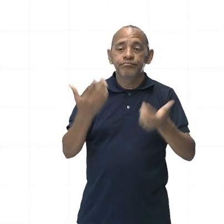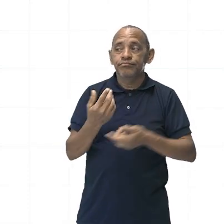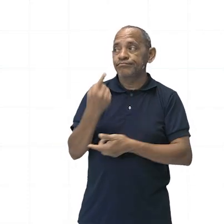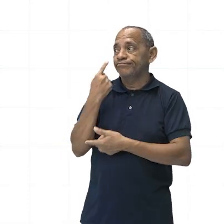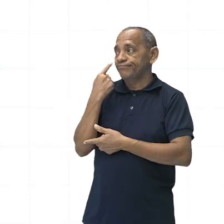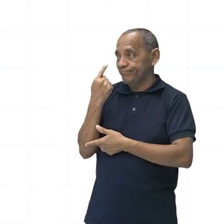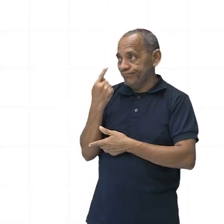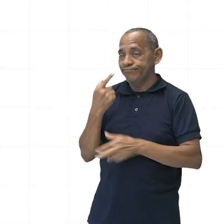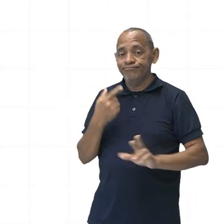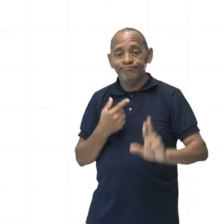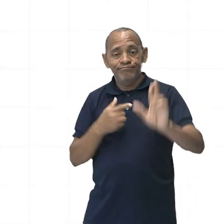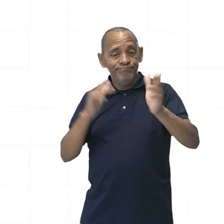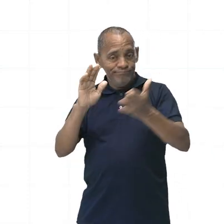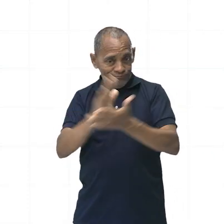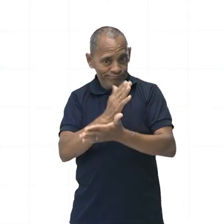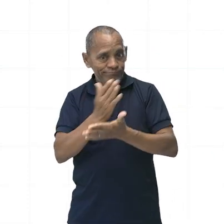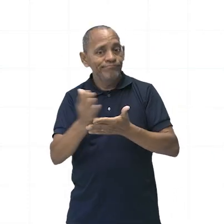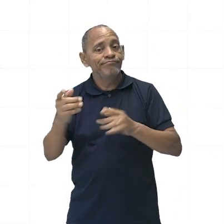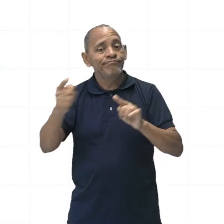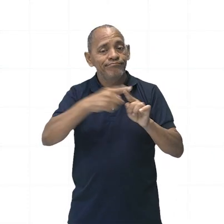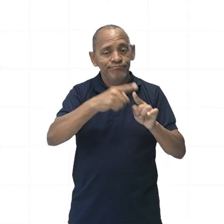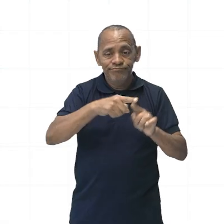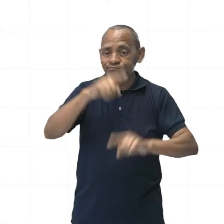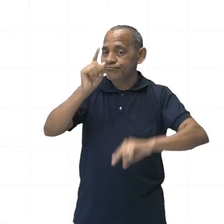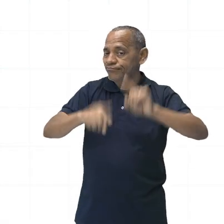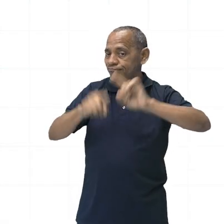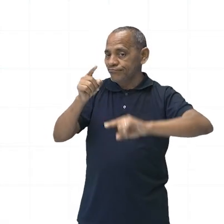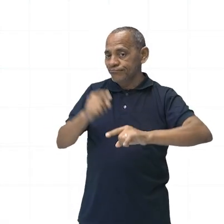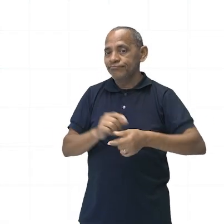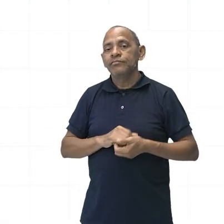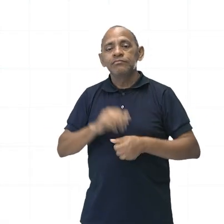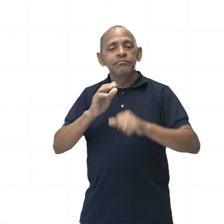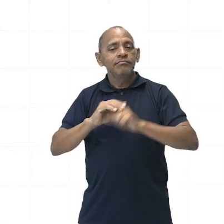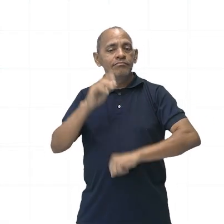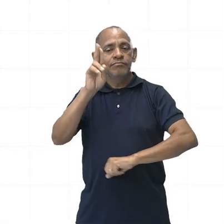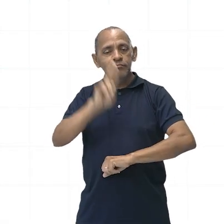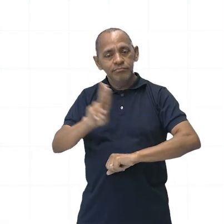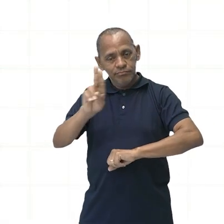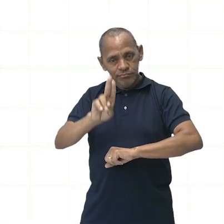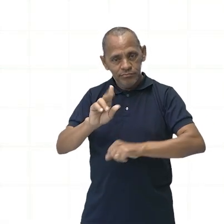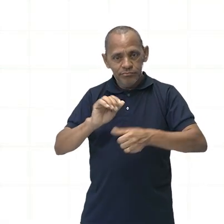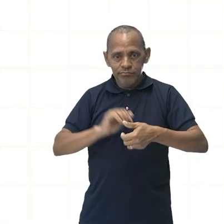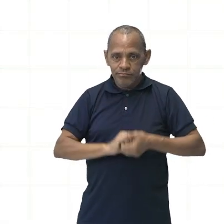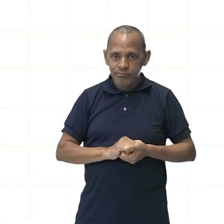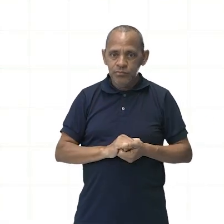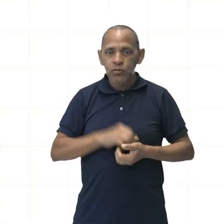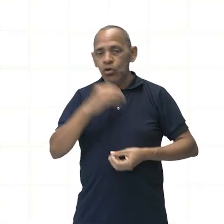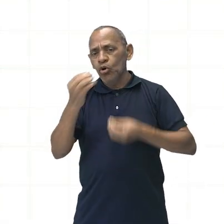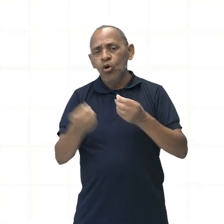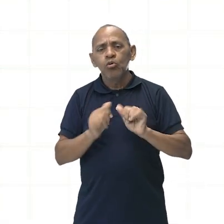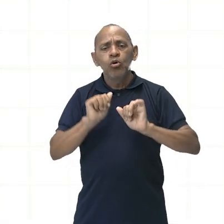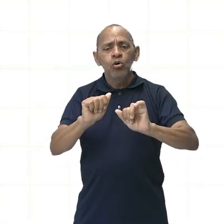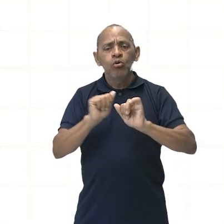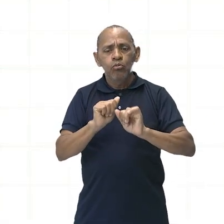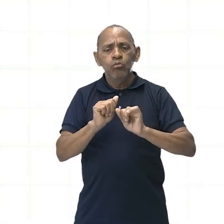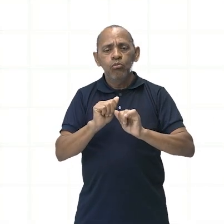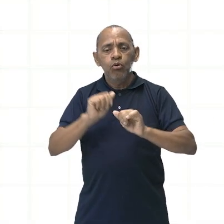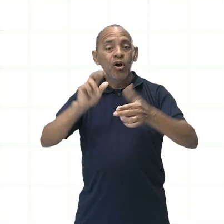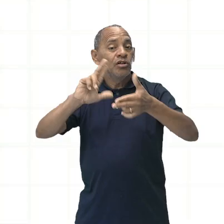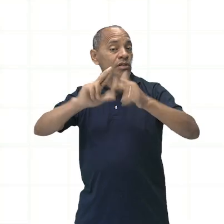Então, aqui estão representados alguns dos materiais que são mais utilizados e como eles podem